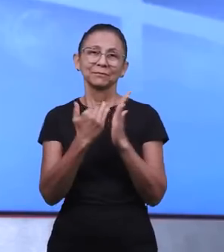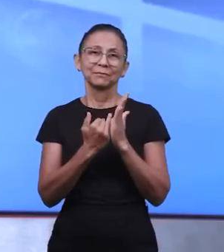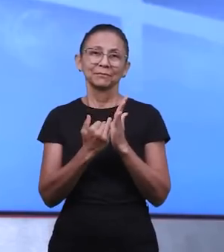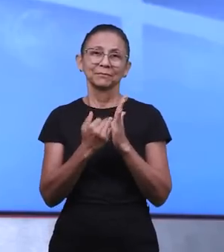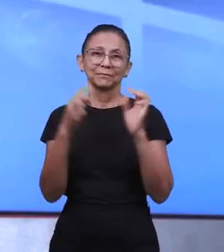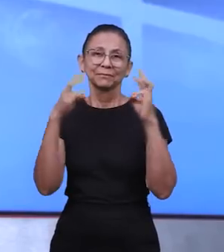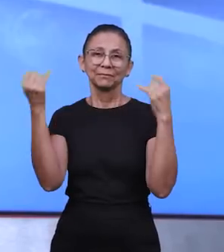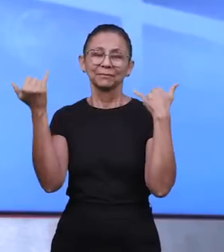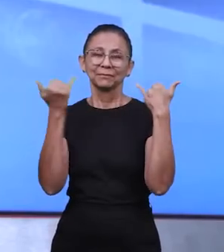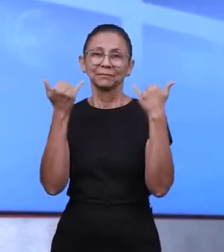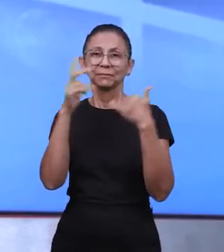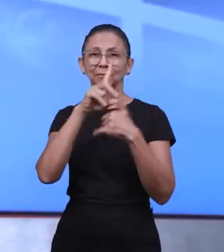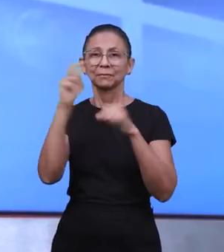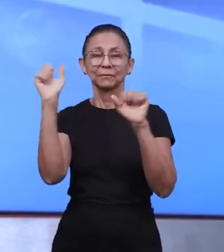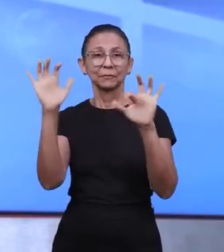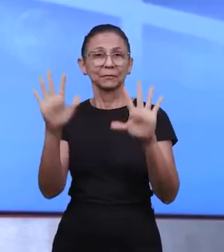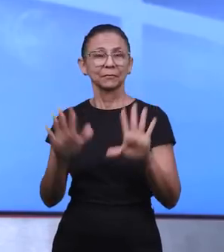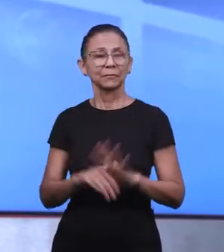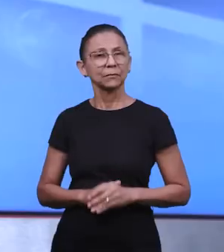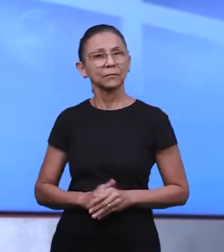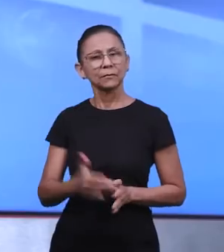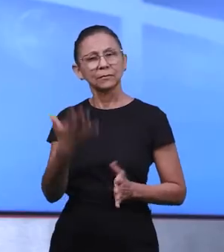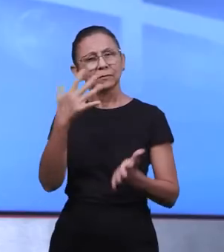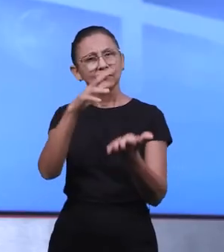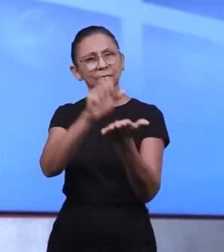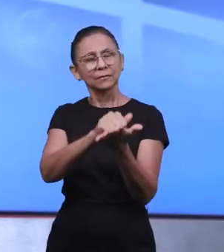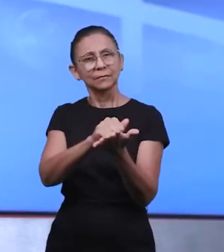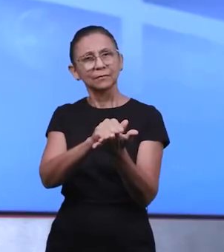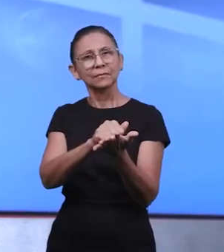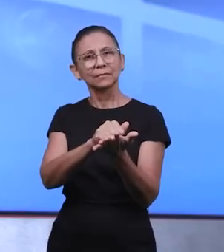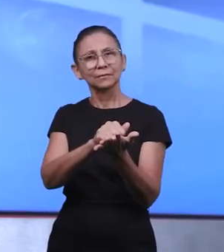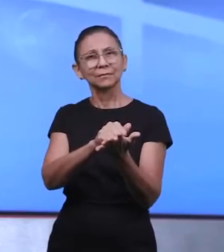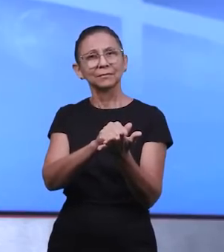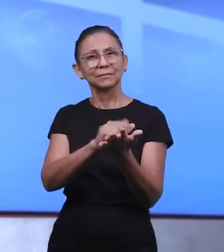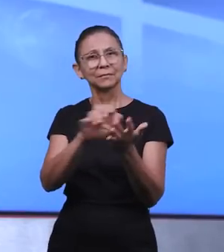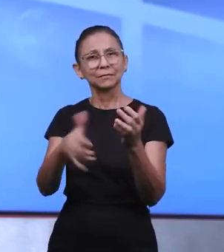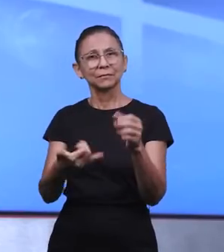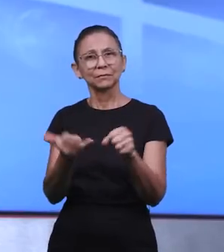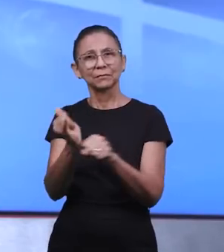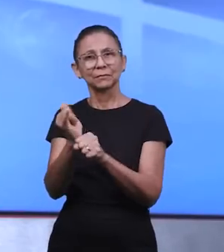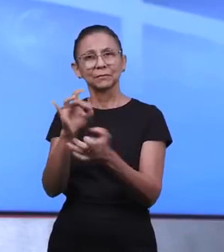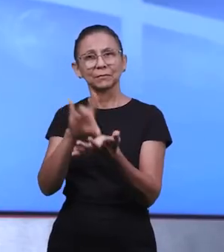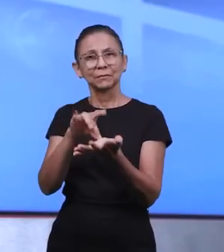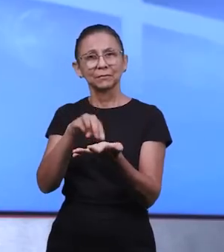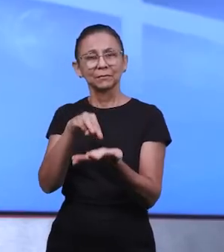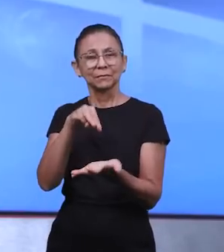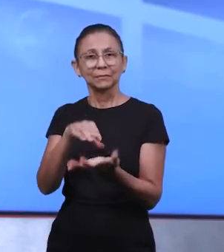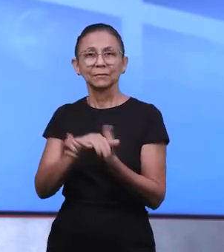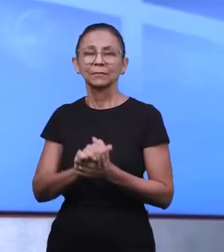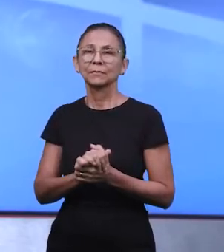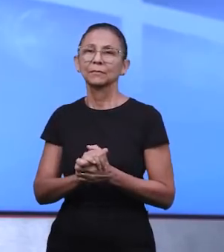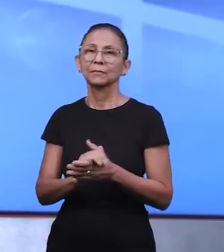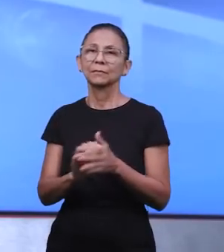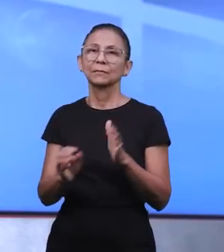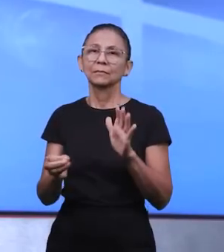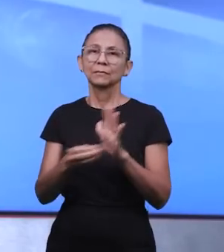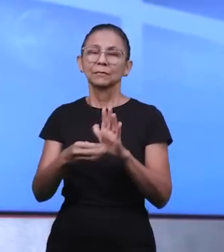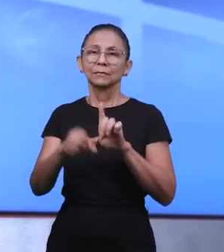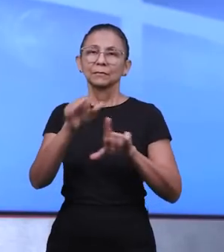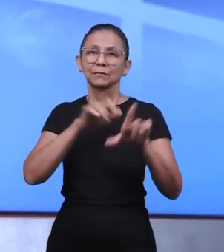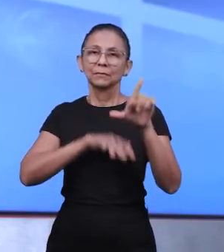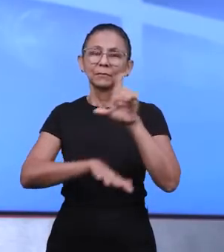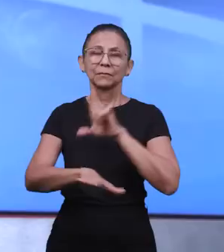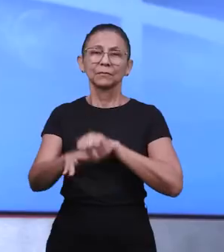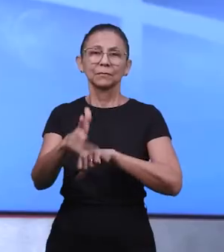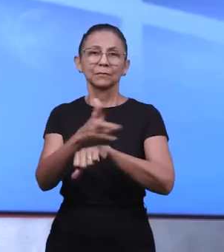possa te abençoar. Faça a sua inscrição no canal oficial da Igreja Cristã Maranata no YouTube. Compartilhe também os nossos vídeos, os